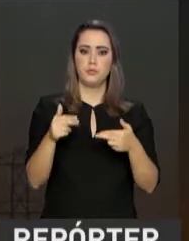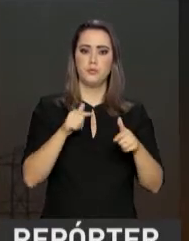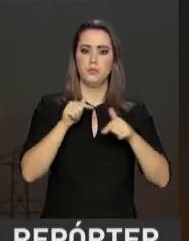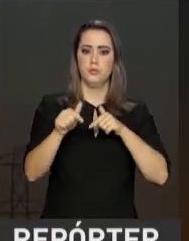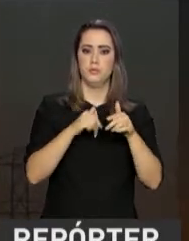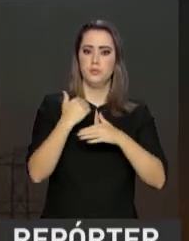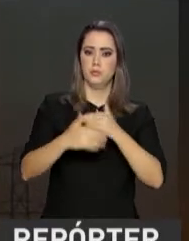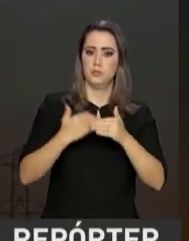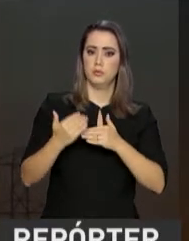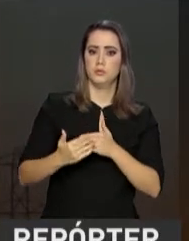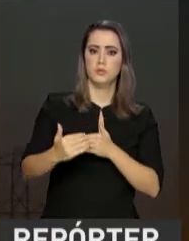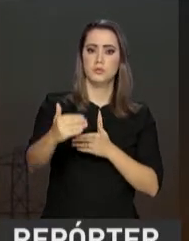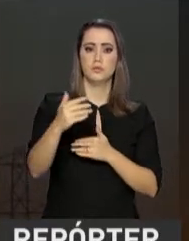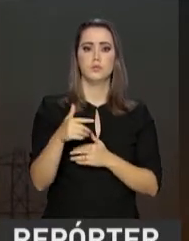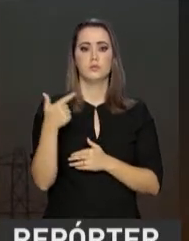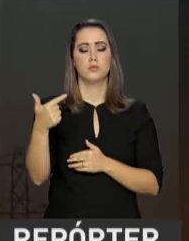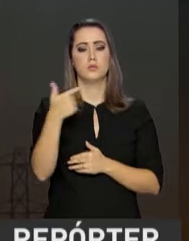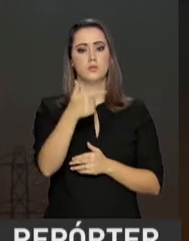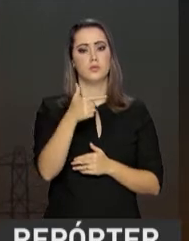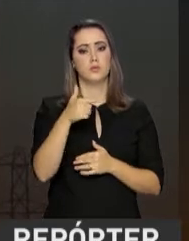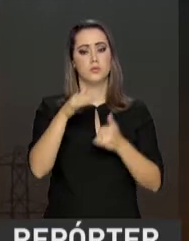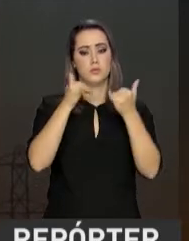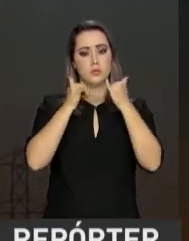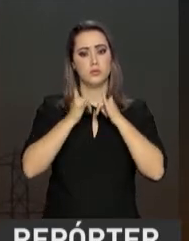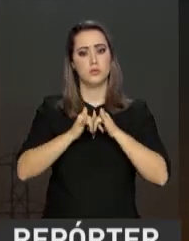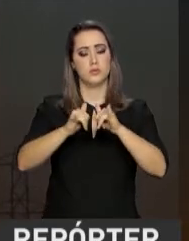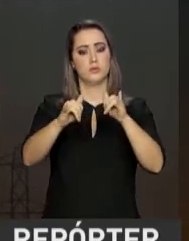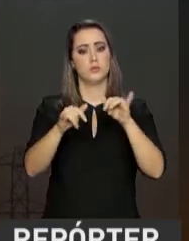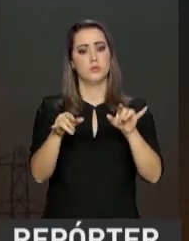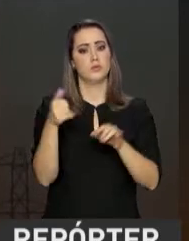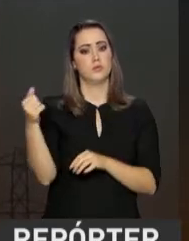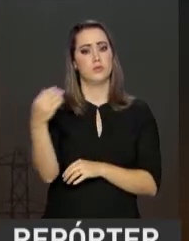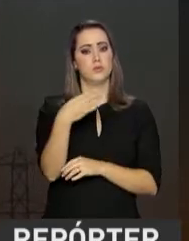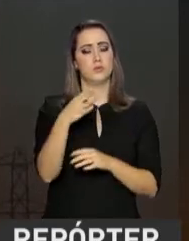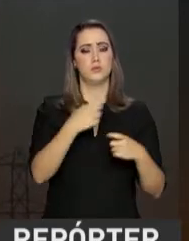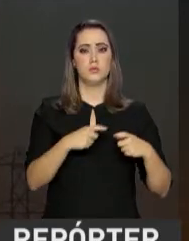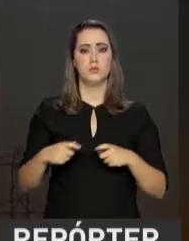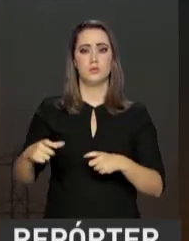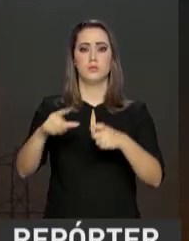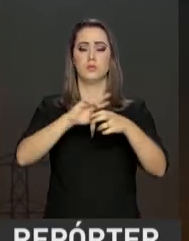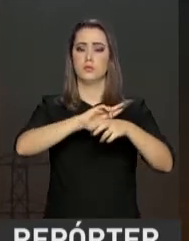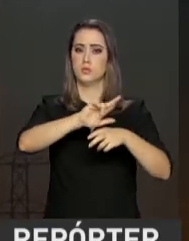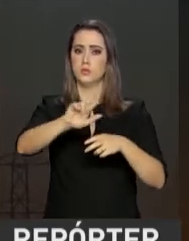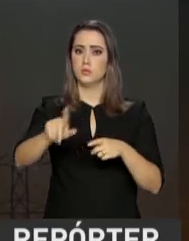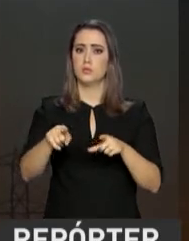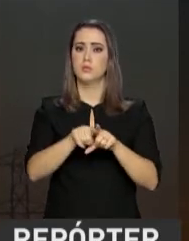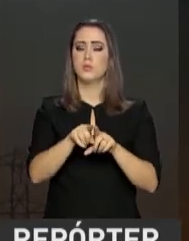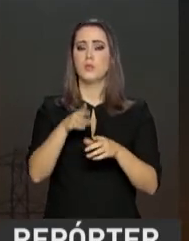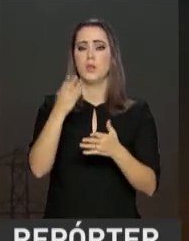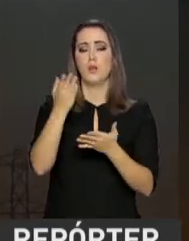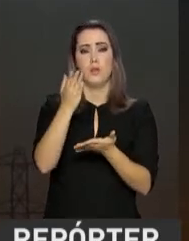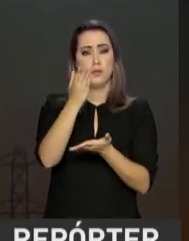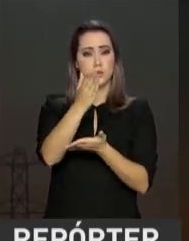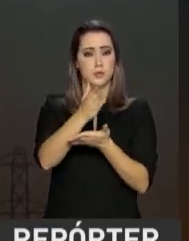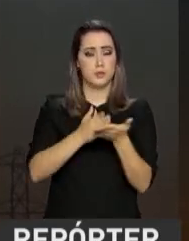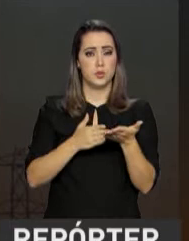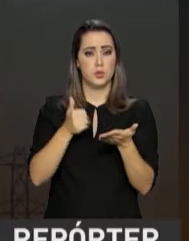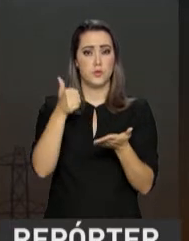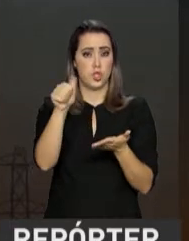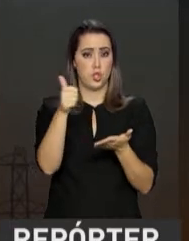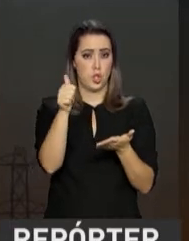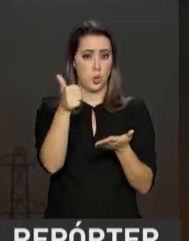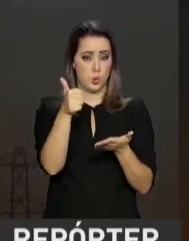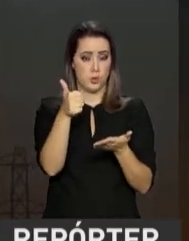e manutenção de 22 linhas de transmissão e 14 subestações. Elas foram divididas em 11